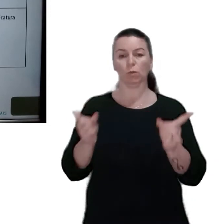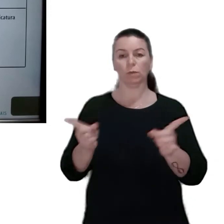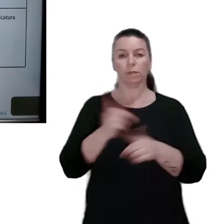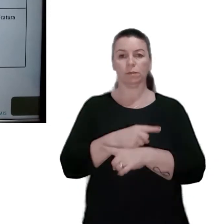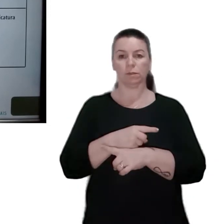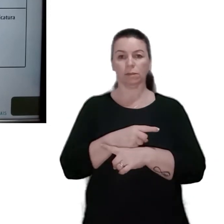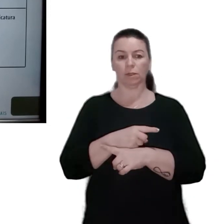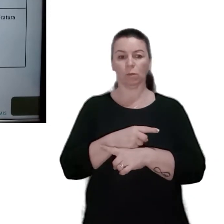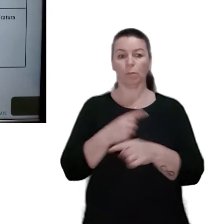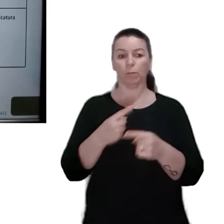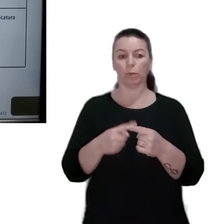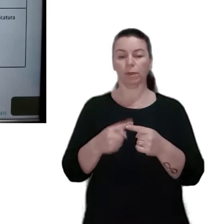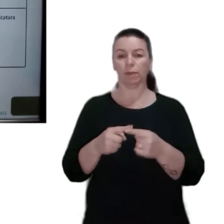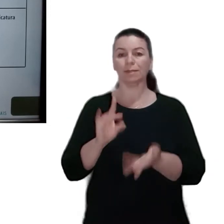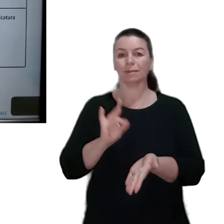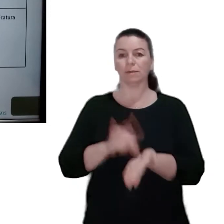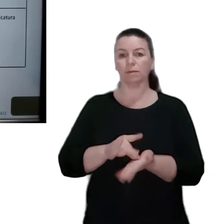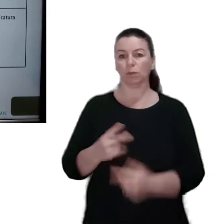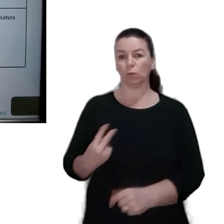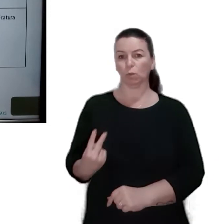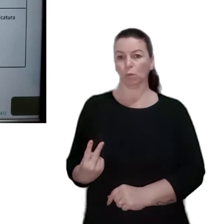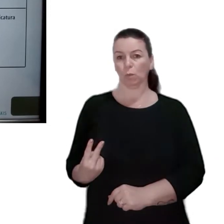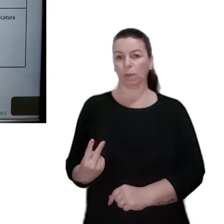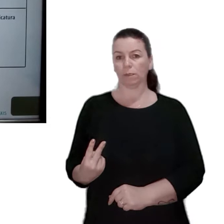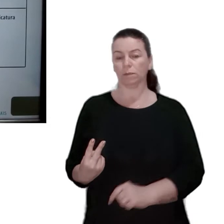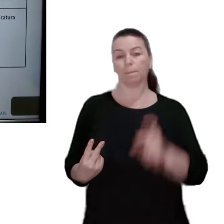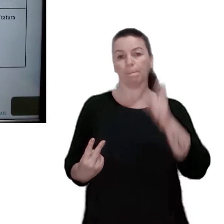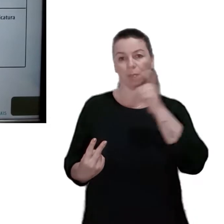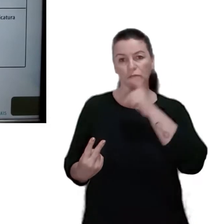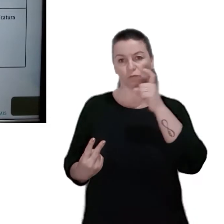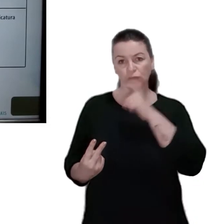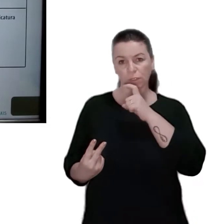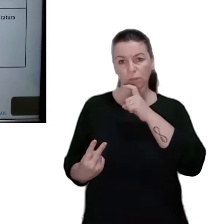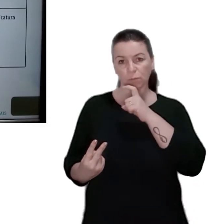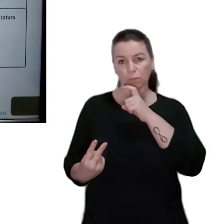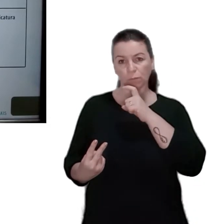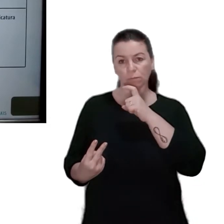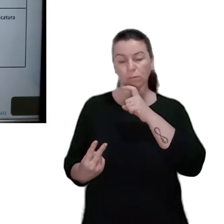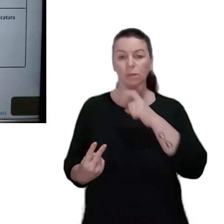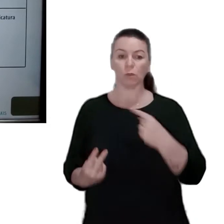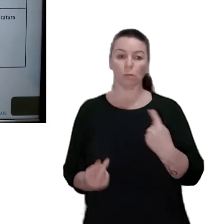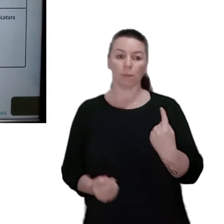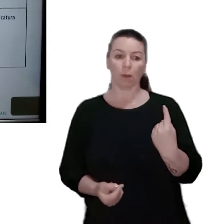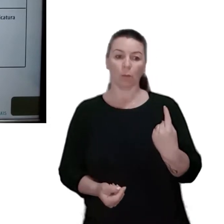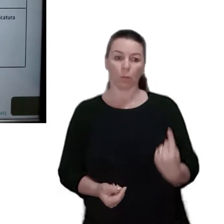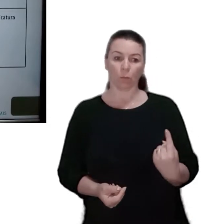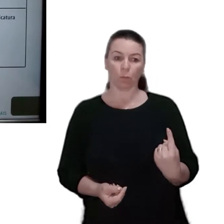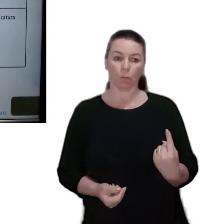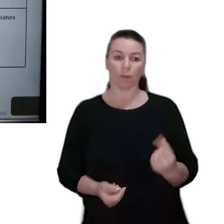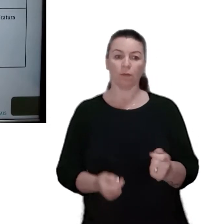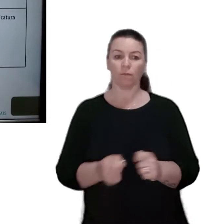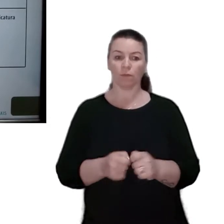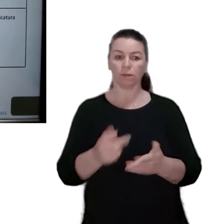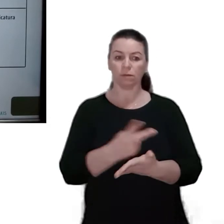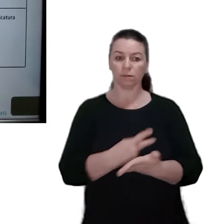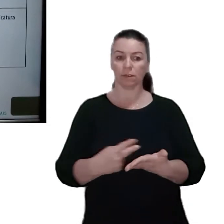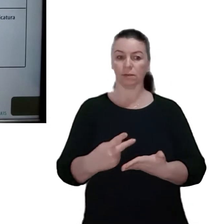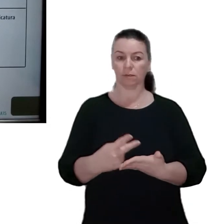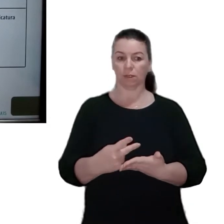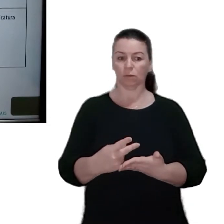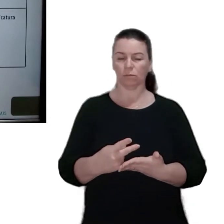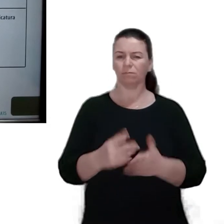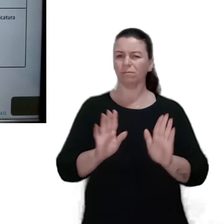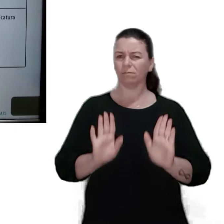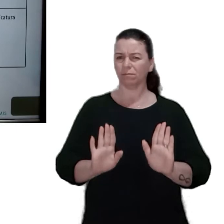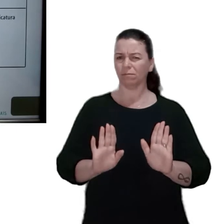contradição. Aqui exatamente duas pessoas mentiram e uma única pessoa fez a caricatura. Será